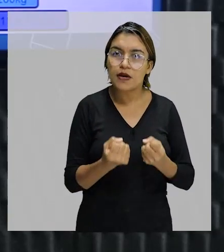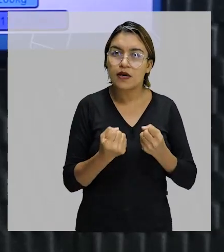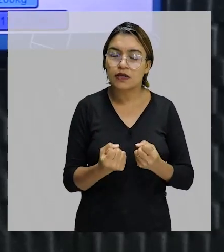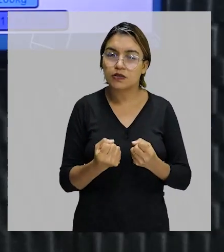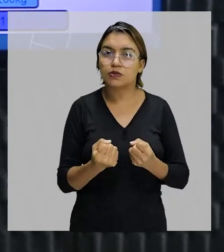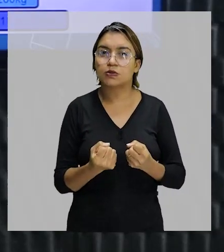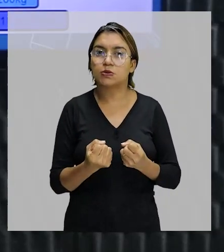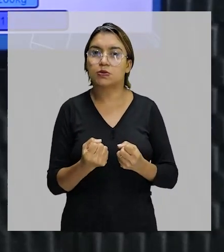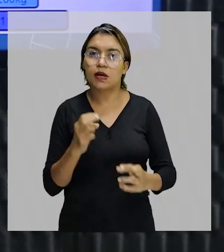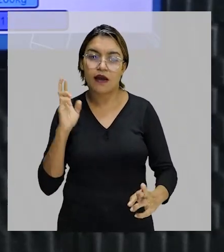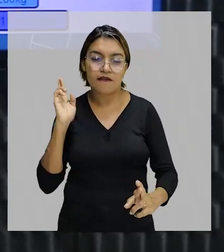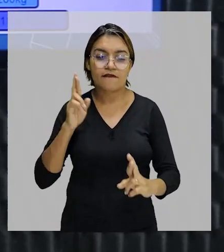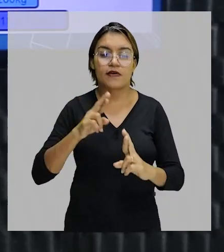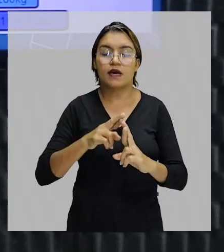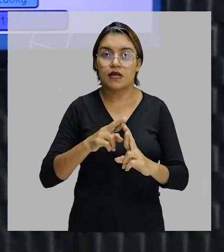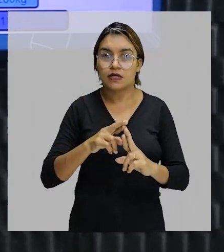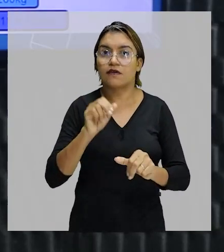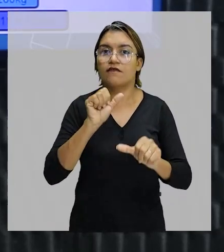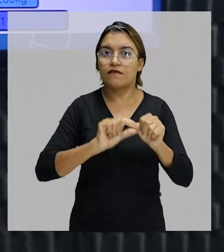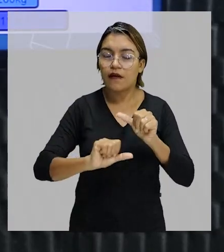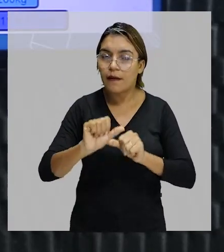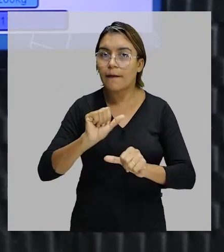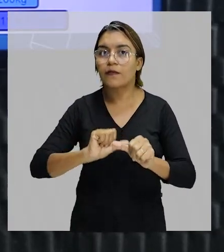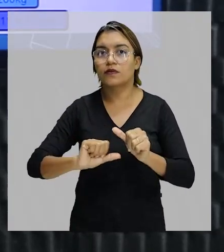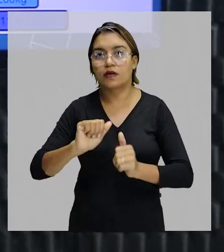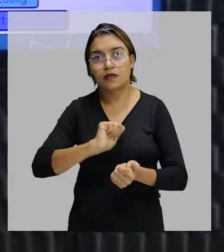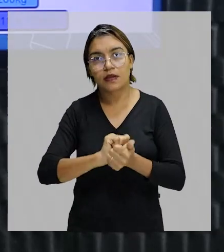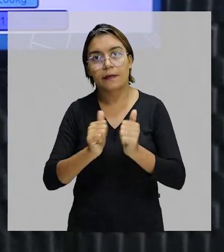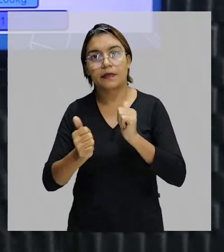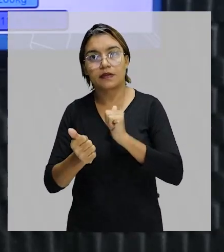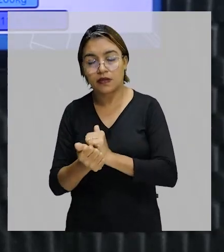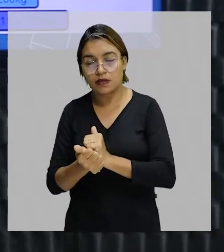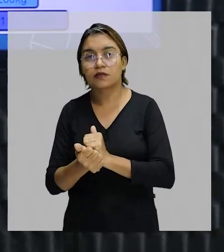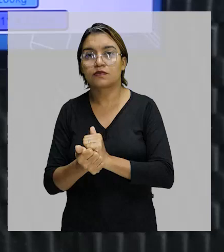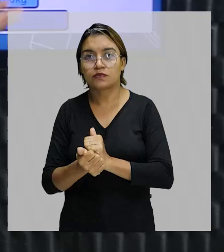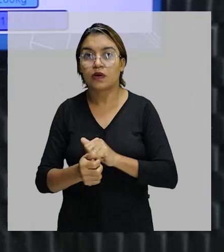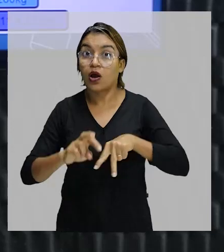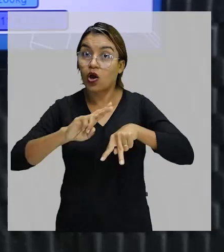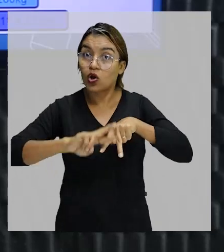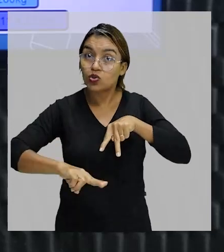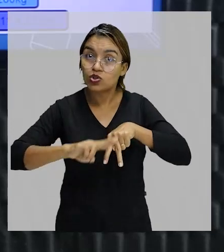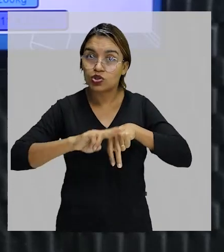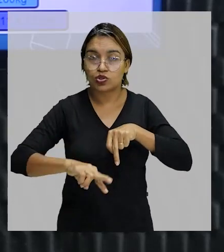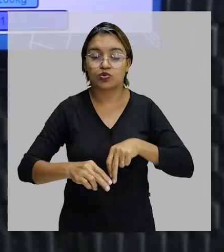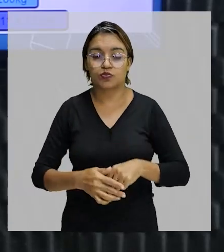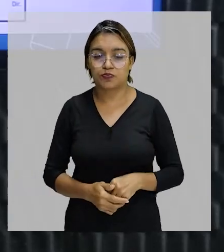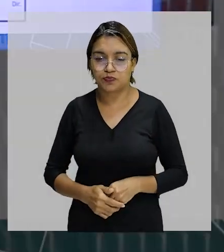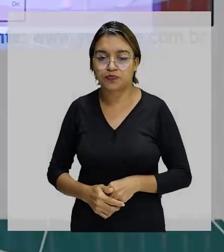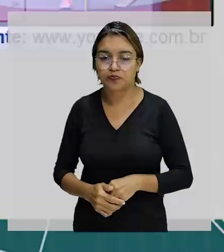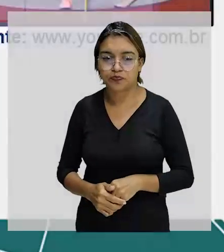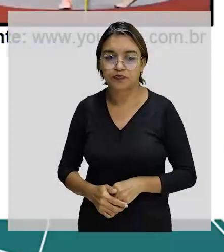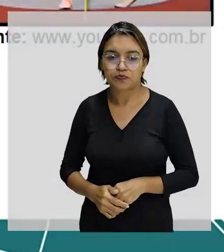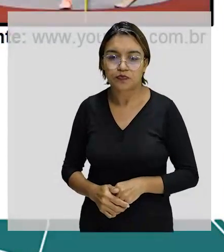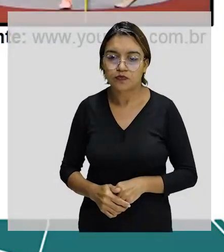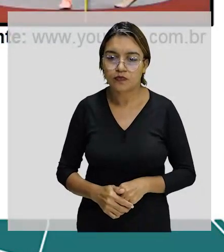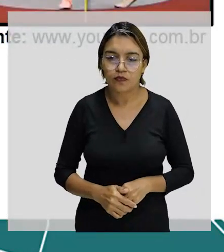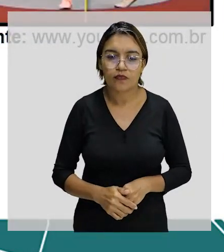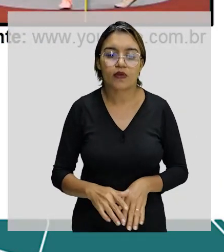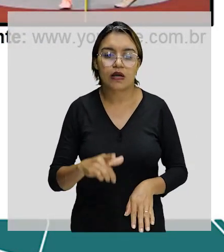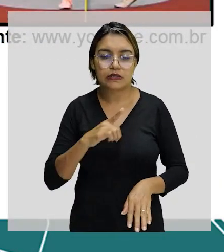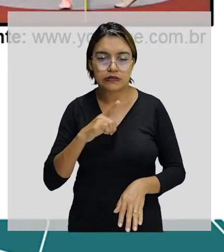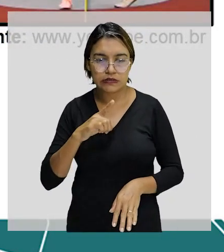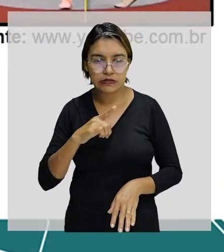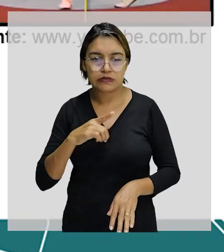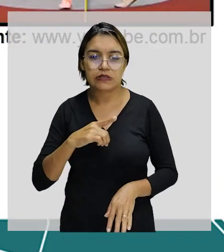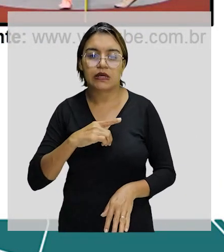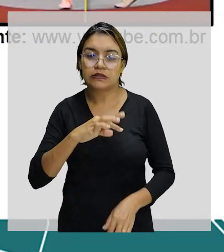aos equipamentos, eles vão mudando de acordo com o atleta. Aqui eu falo da categoria adulta, tá? Aí nós temos as